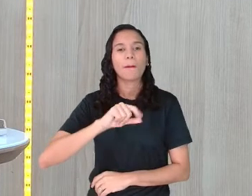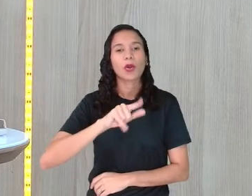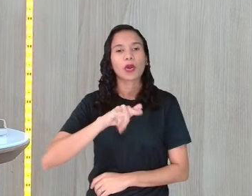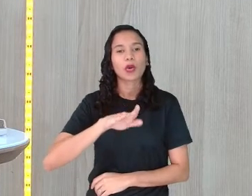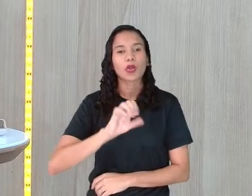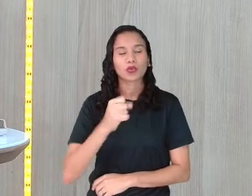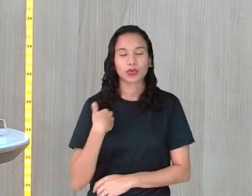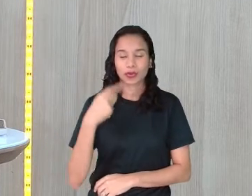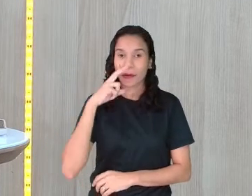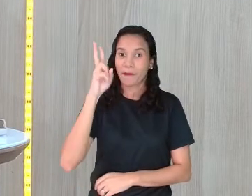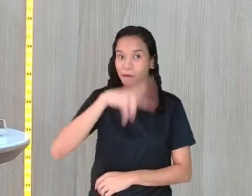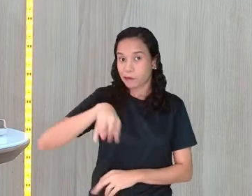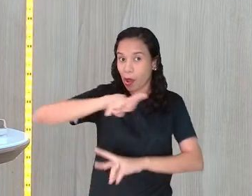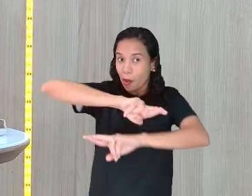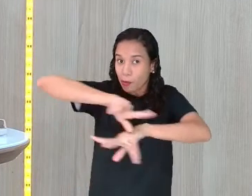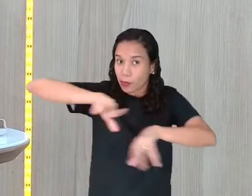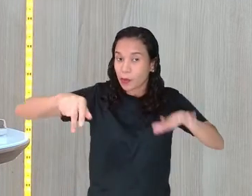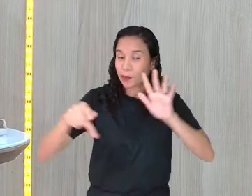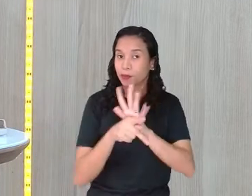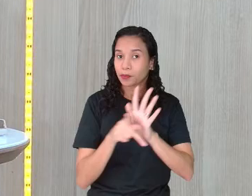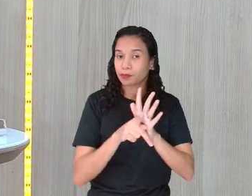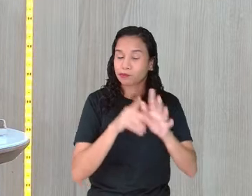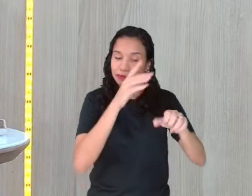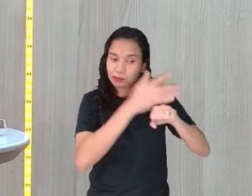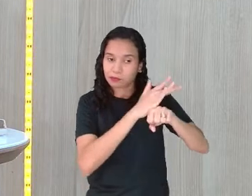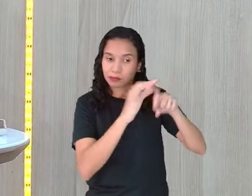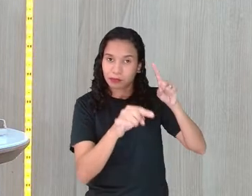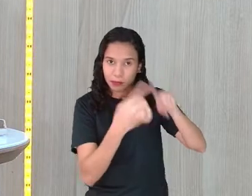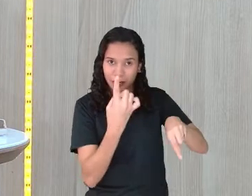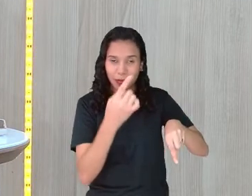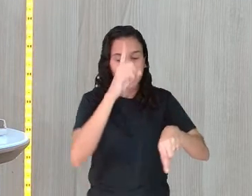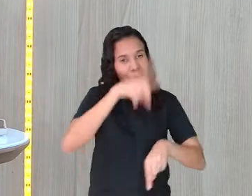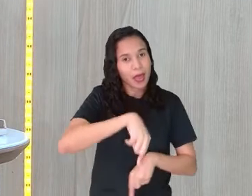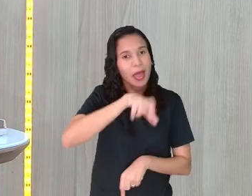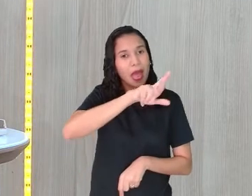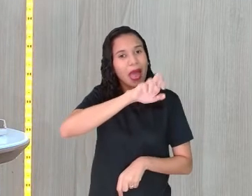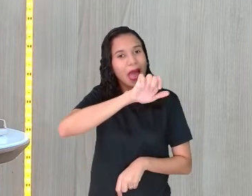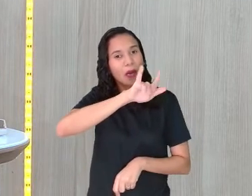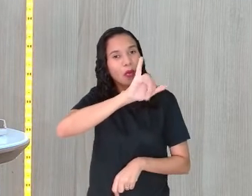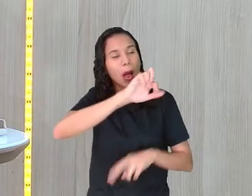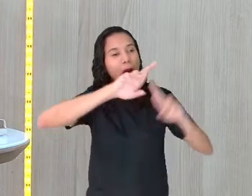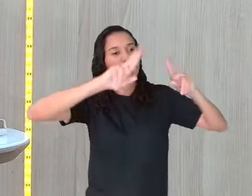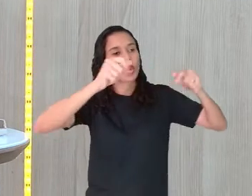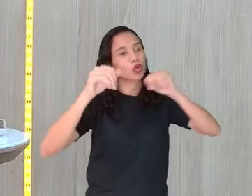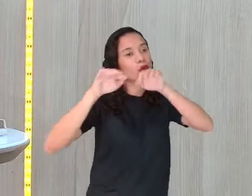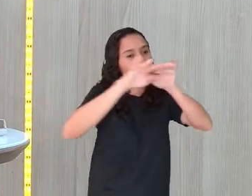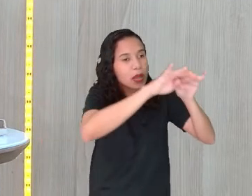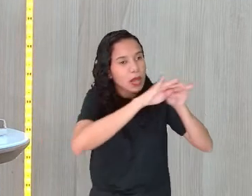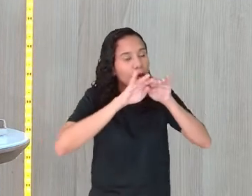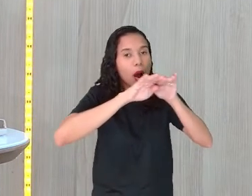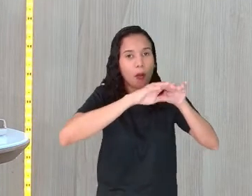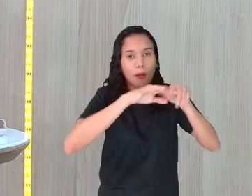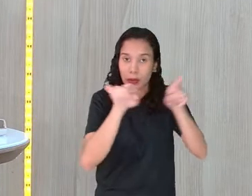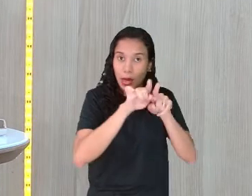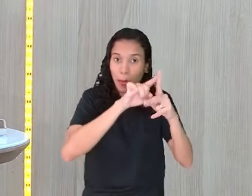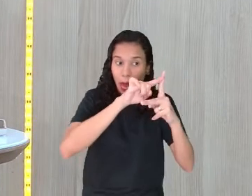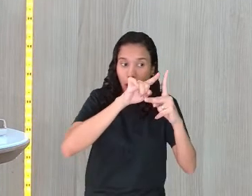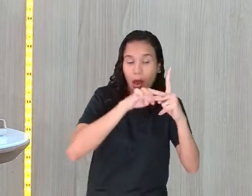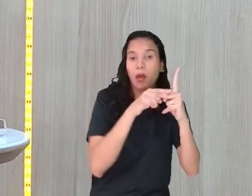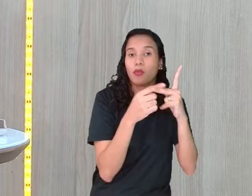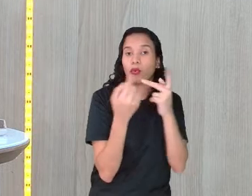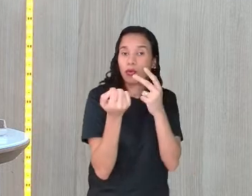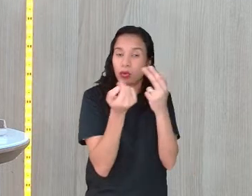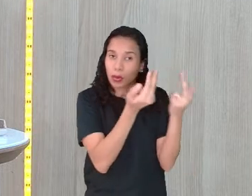ver os tipos de polígonos que existem, quando é regular, irregular. Se for regular é porque são todos os lados iguais e ângulos também